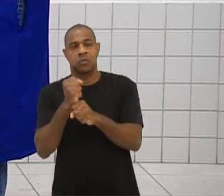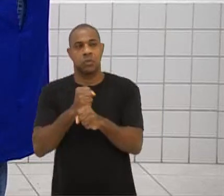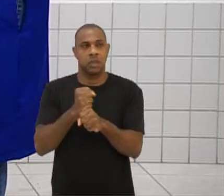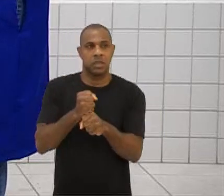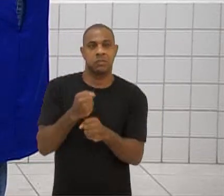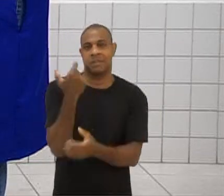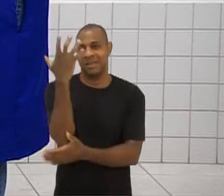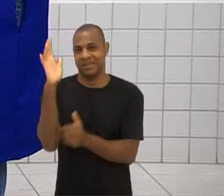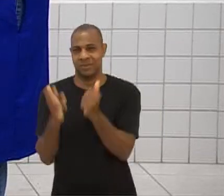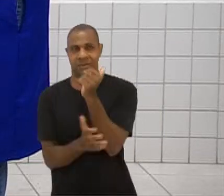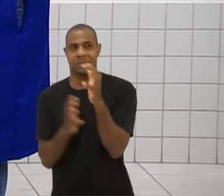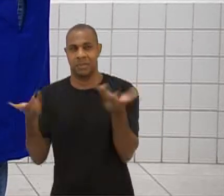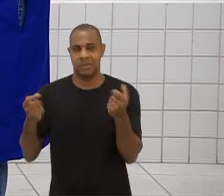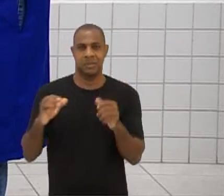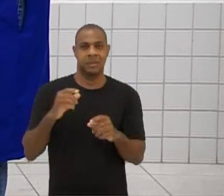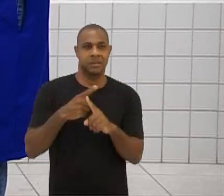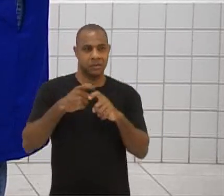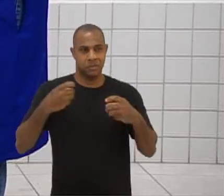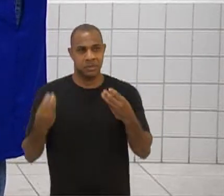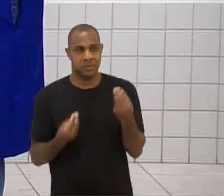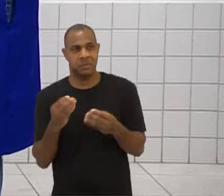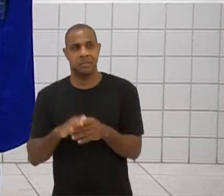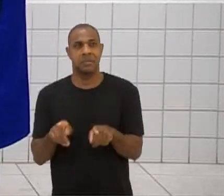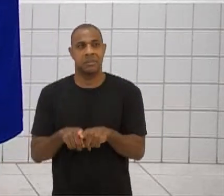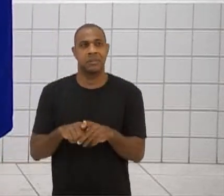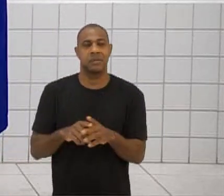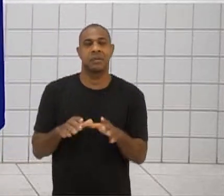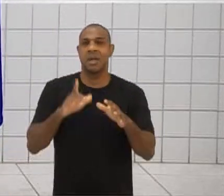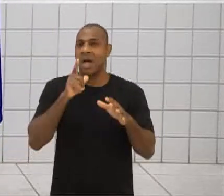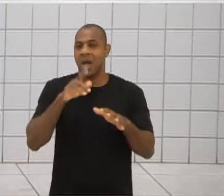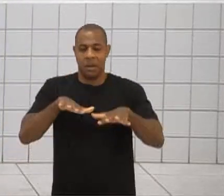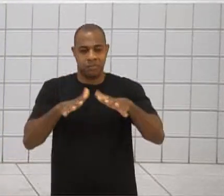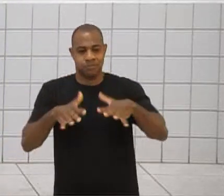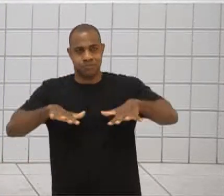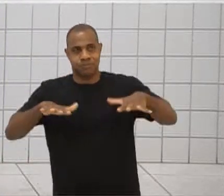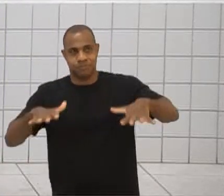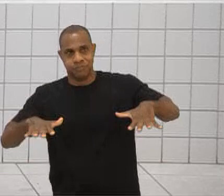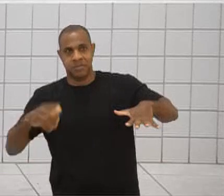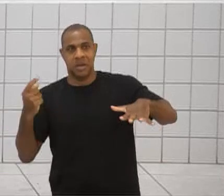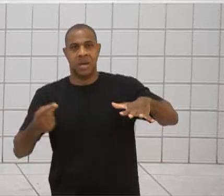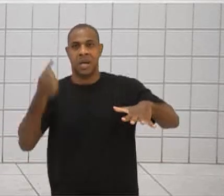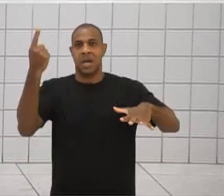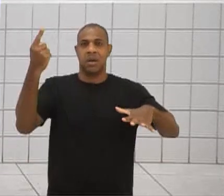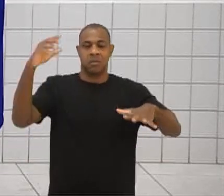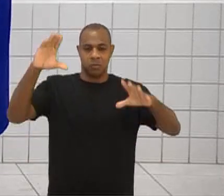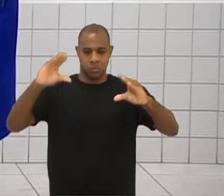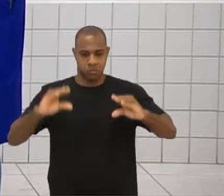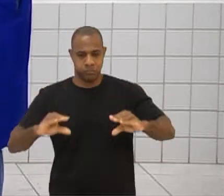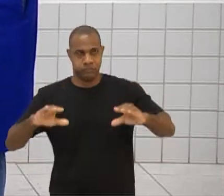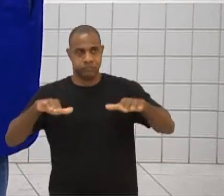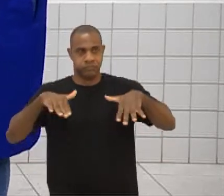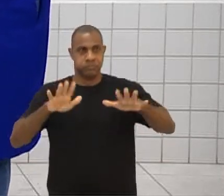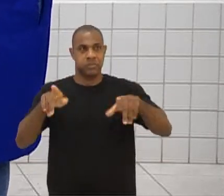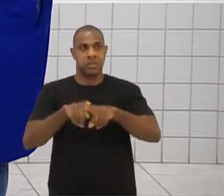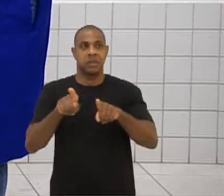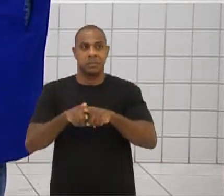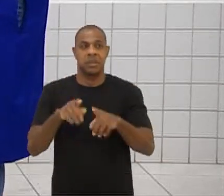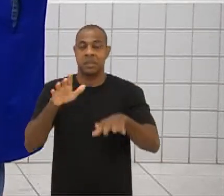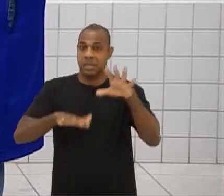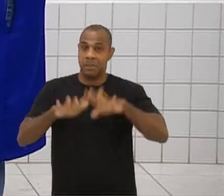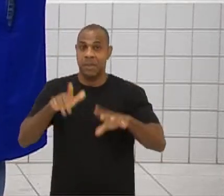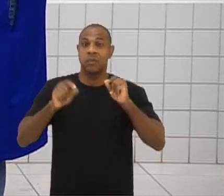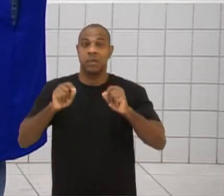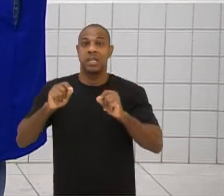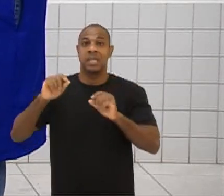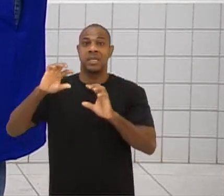natureza, da ciência. A questão da maré baixa, que envolve maré baixa, maré alta, que envolve a atuação da Lua, não é